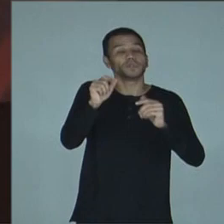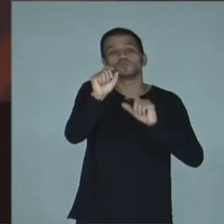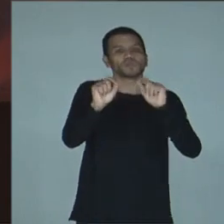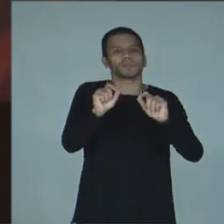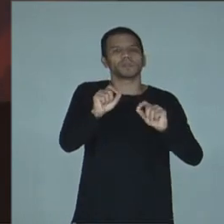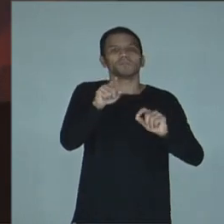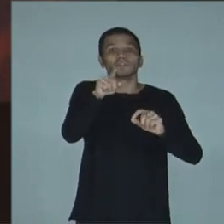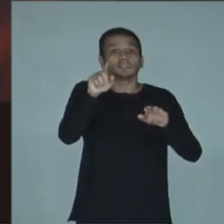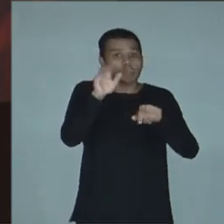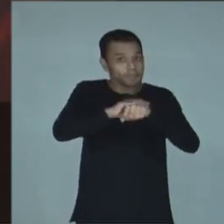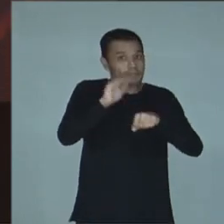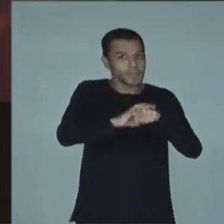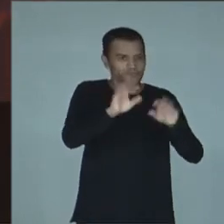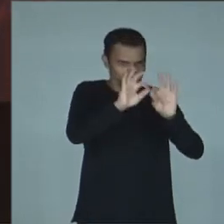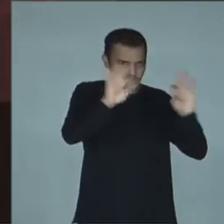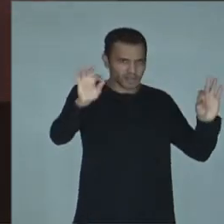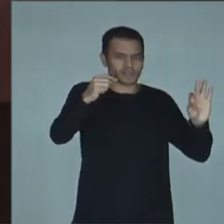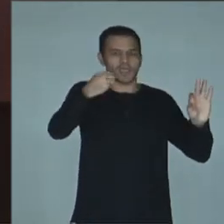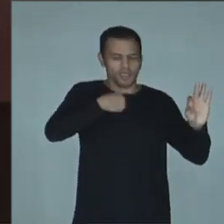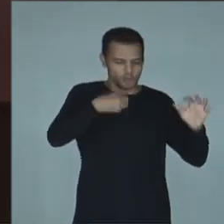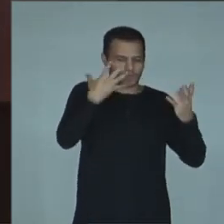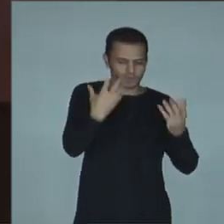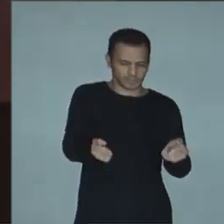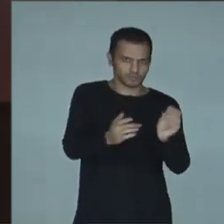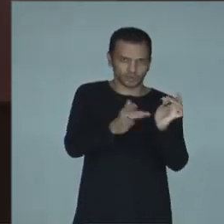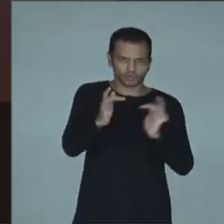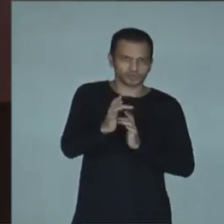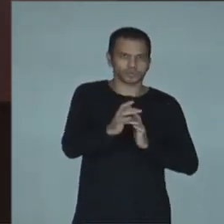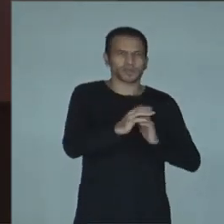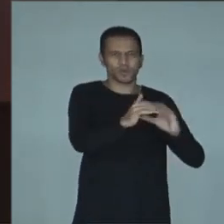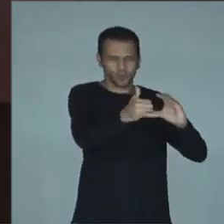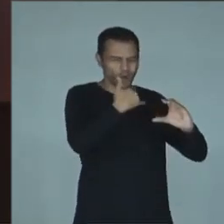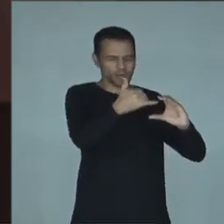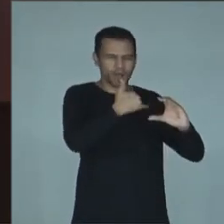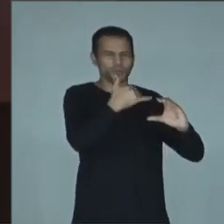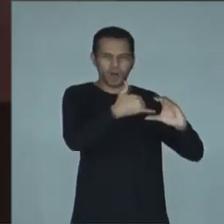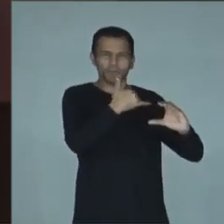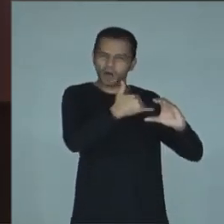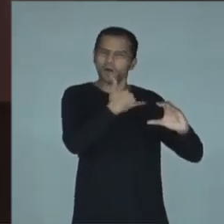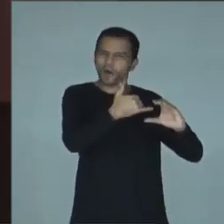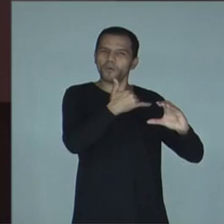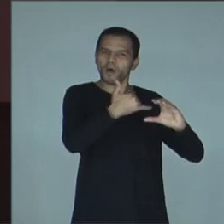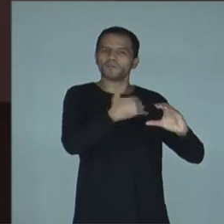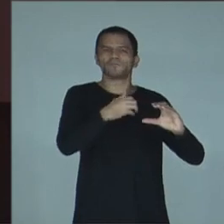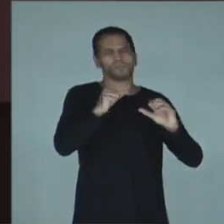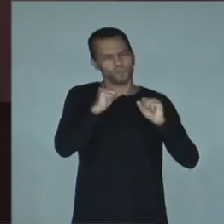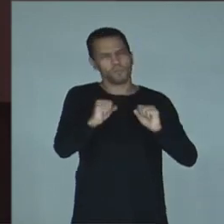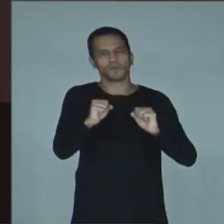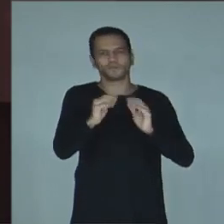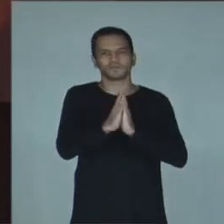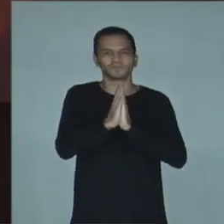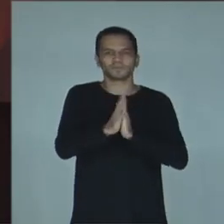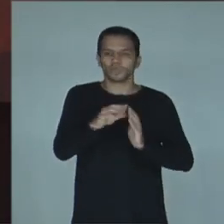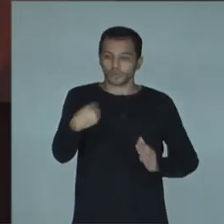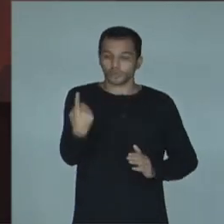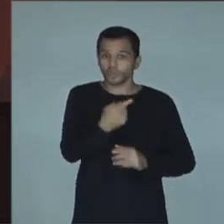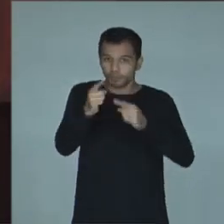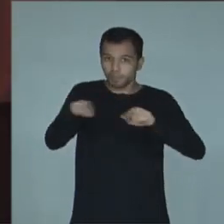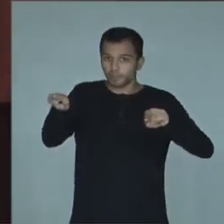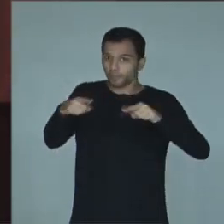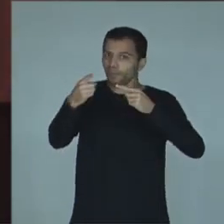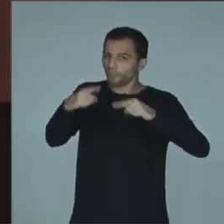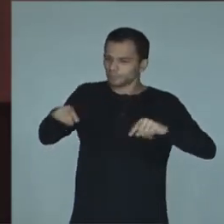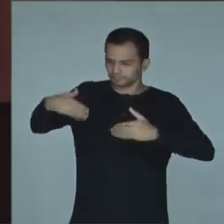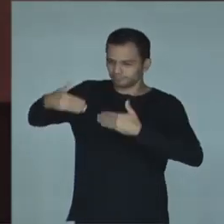Jesus receber Jesus receber Jesus receber Jesus vai escrevendo no one Só você vendo aí no WhatsApp enquanto a gente canta uma música você vai escrevendo